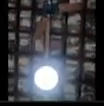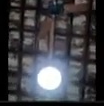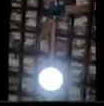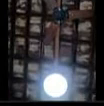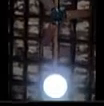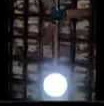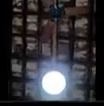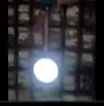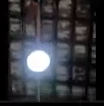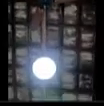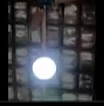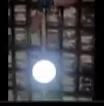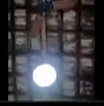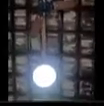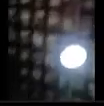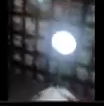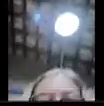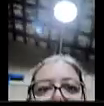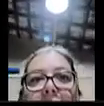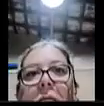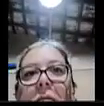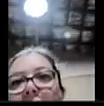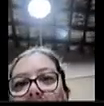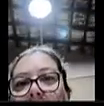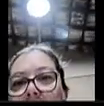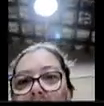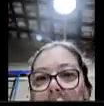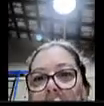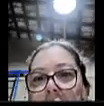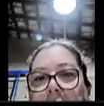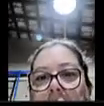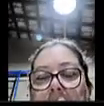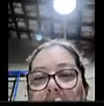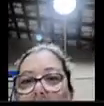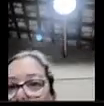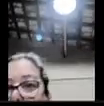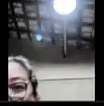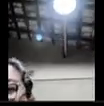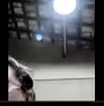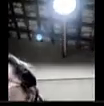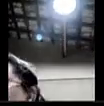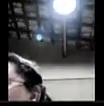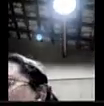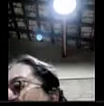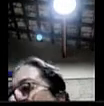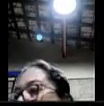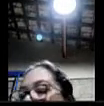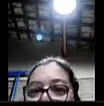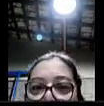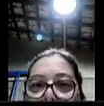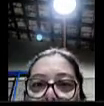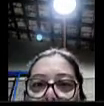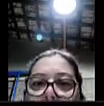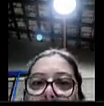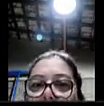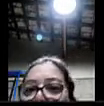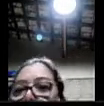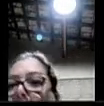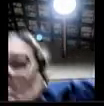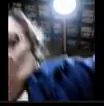dislexia e que conseguem viver muito bem com ela, que são pessoas de sucesso. Então, a gente tem aí alguns...